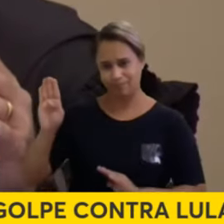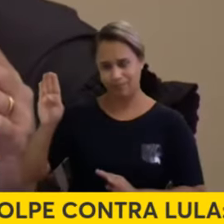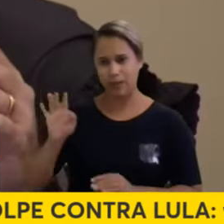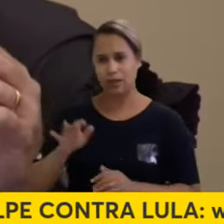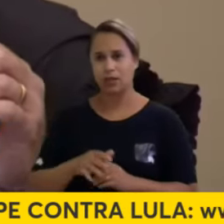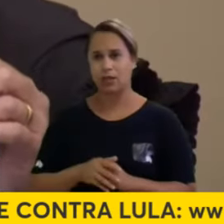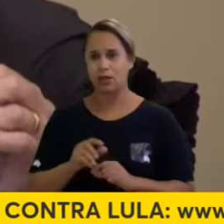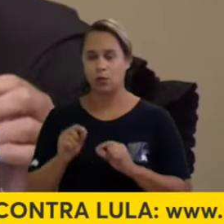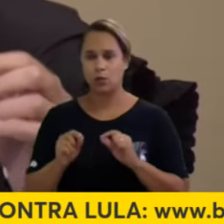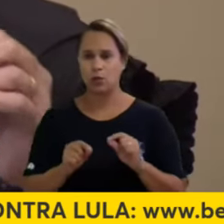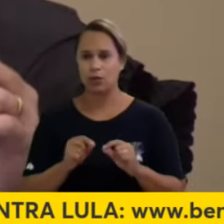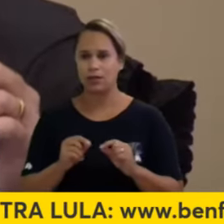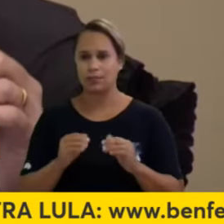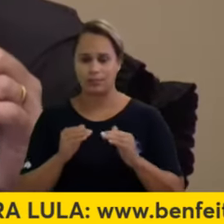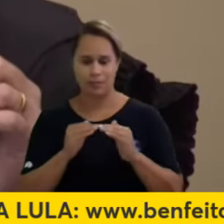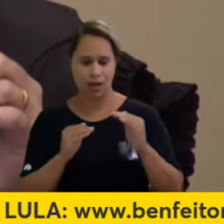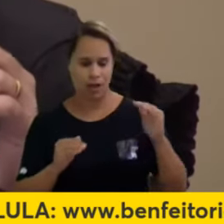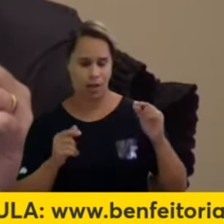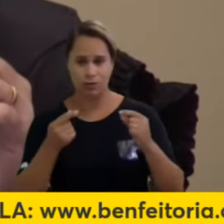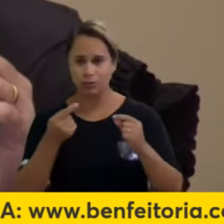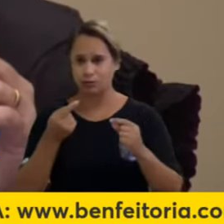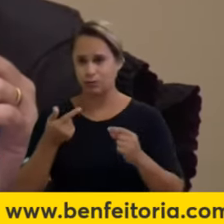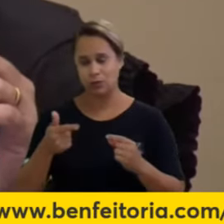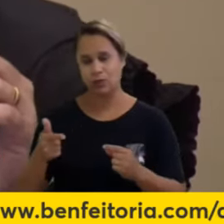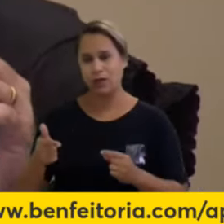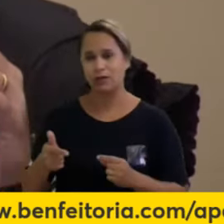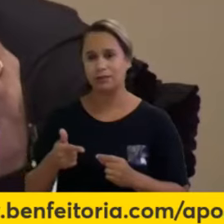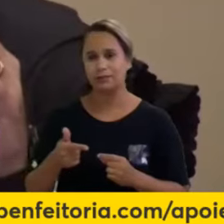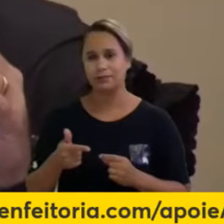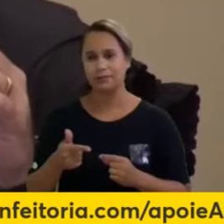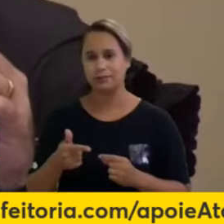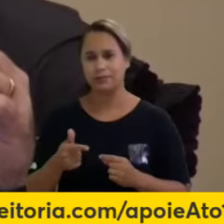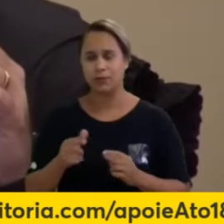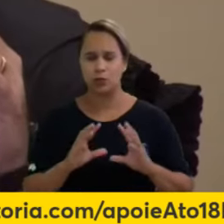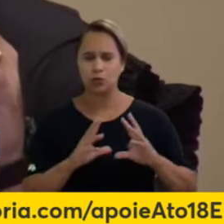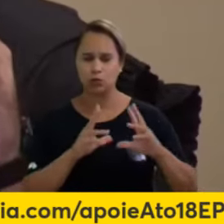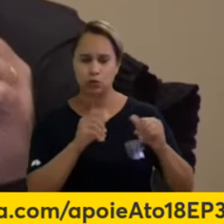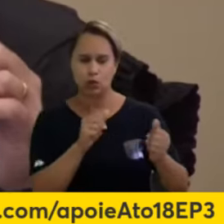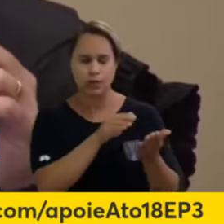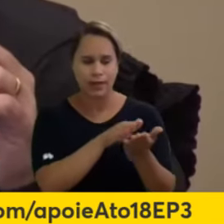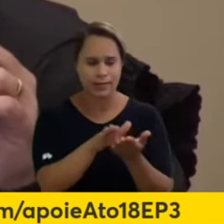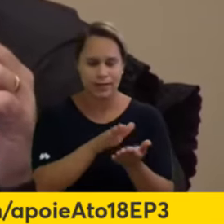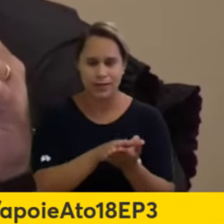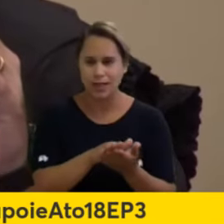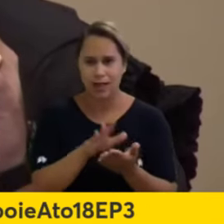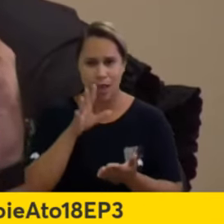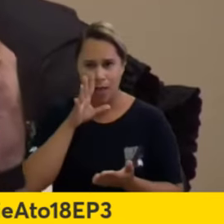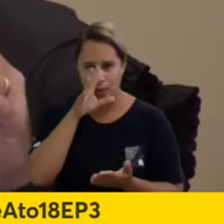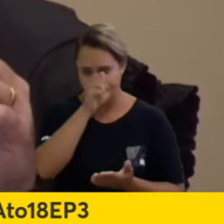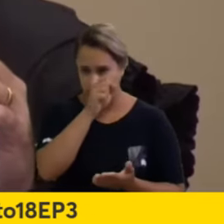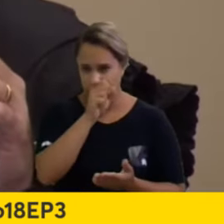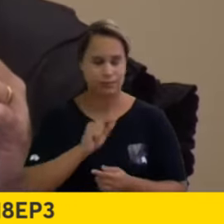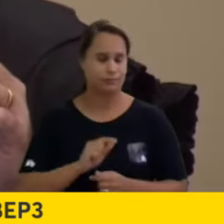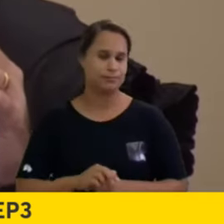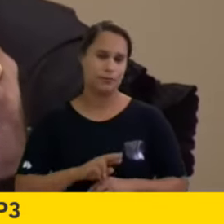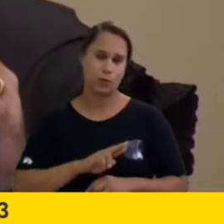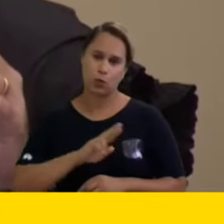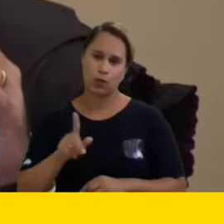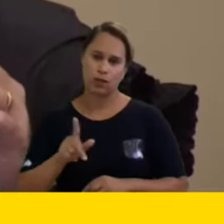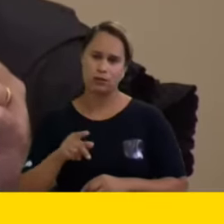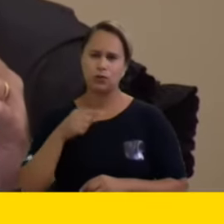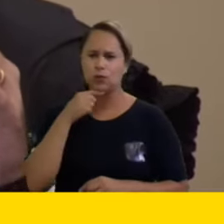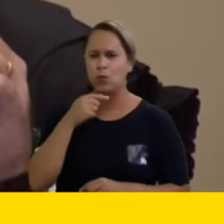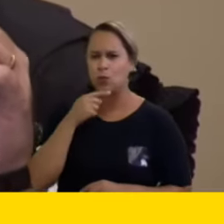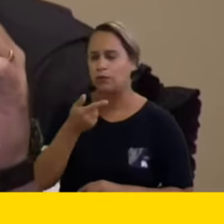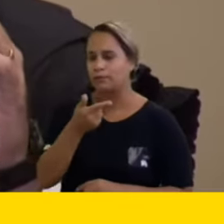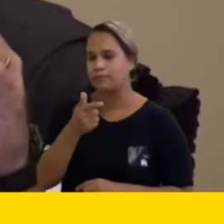que sem parâmetro não se pode dizer que todas as despesas seriam abusivas com efeito não há dúvidas quanto à necessidade de demonstração efetiva